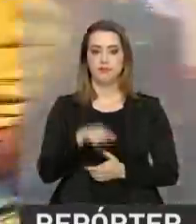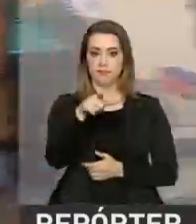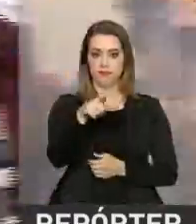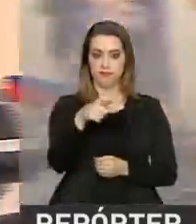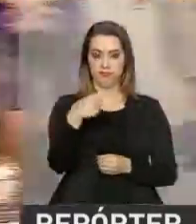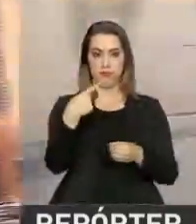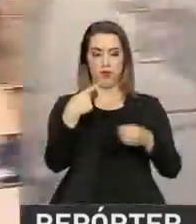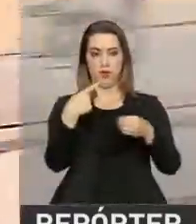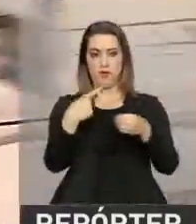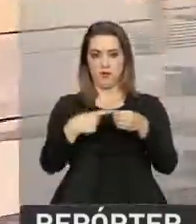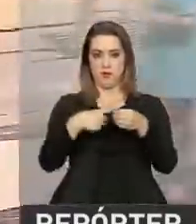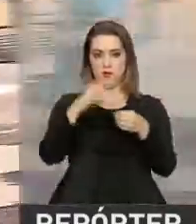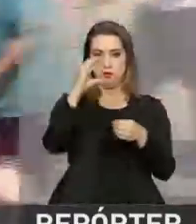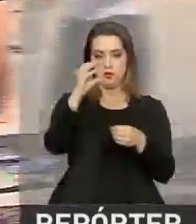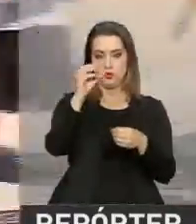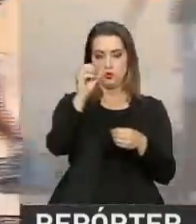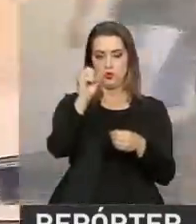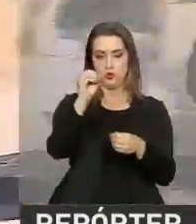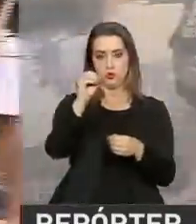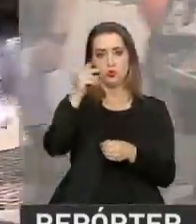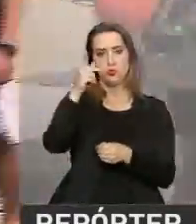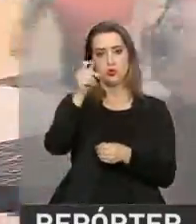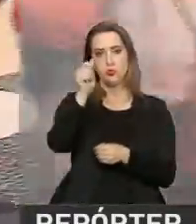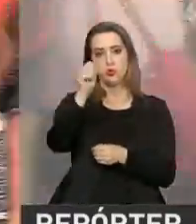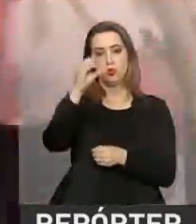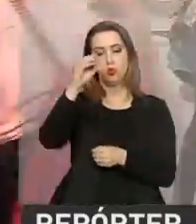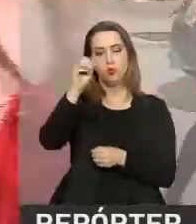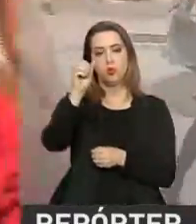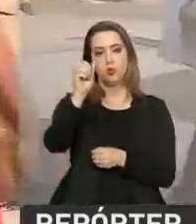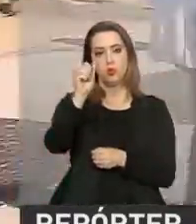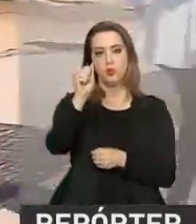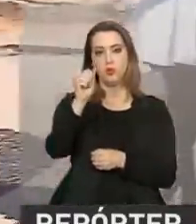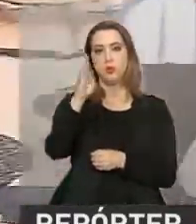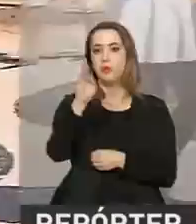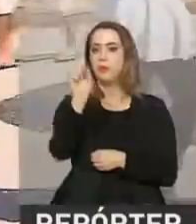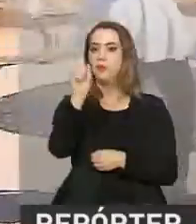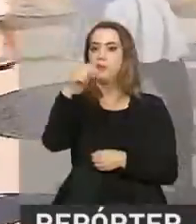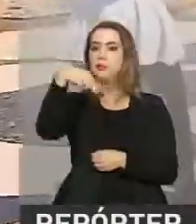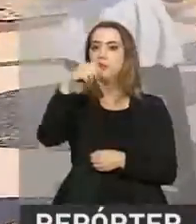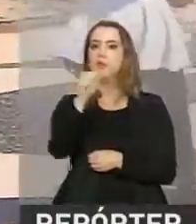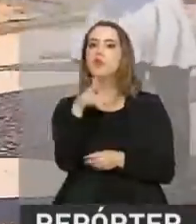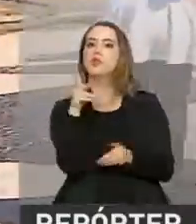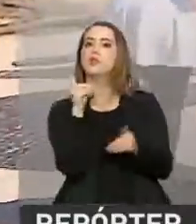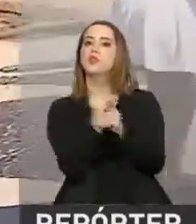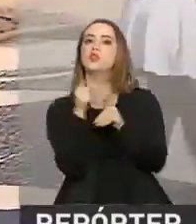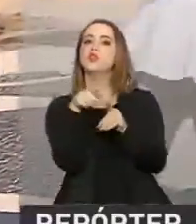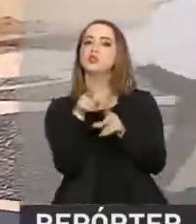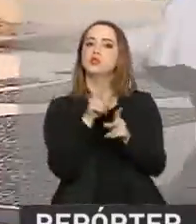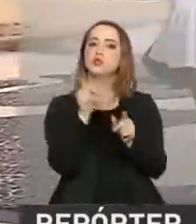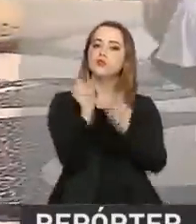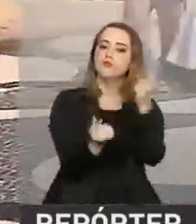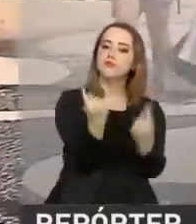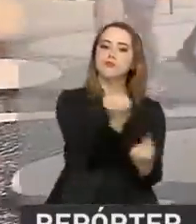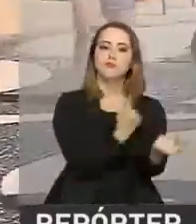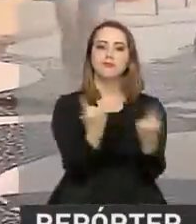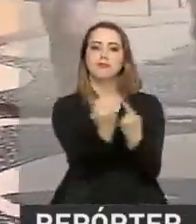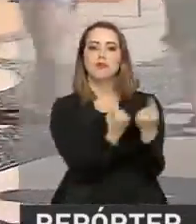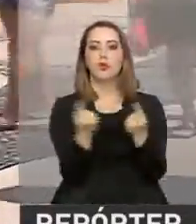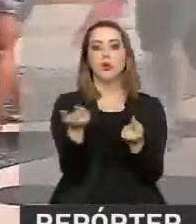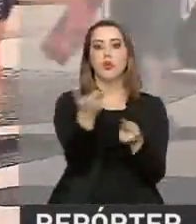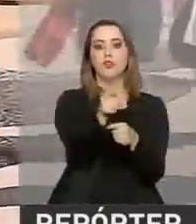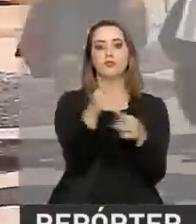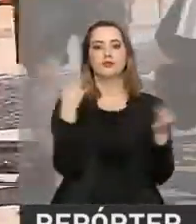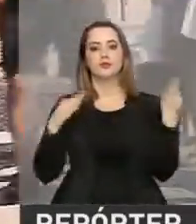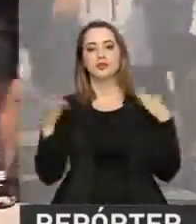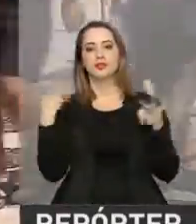Copacabana, Princesinha do Mar, a praia mais famosa do Brasil, é também ponto de encontro de pessoas de todos os cantos do planeta. E se tem